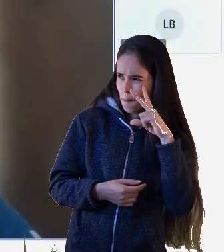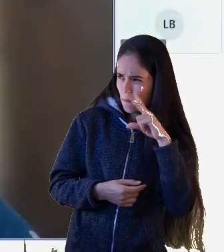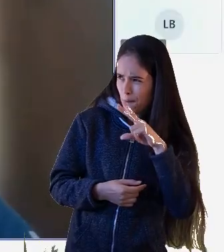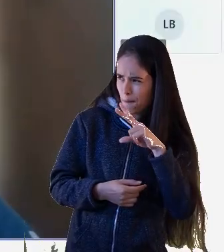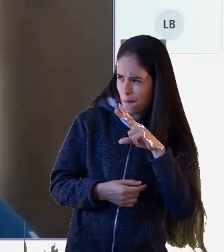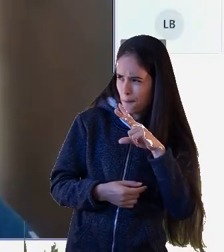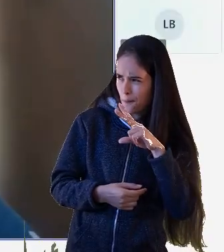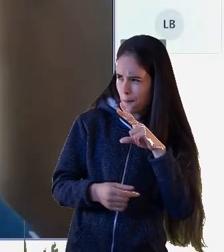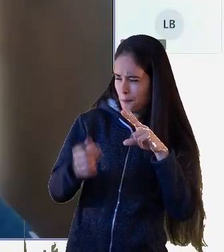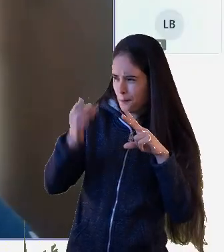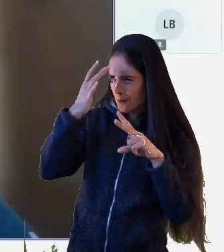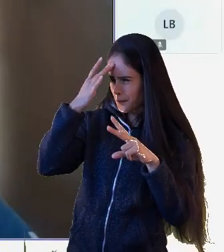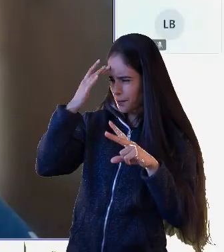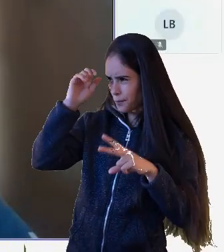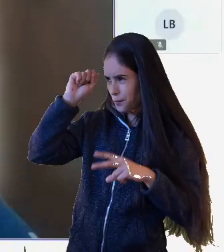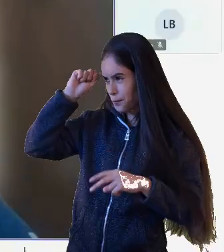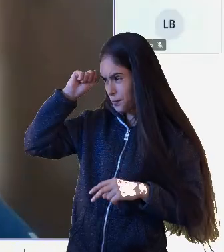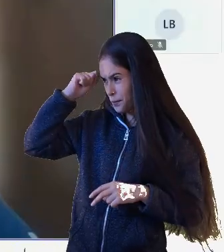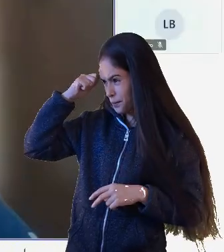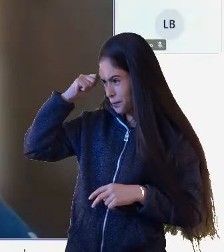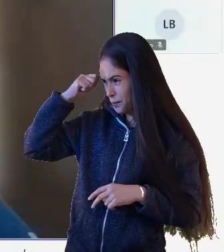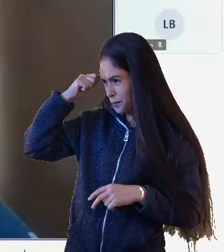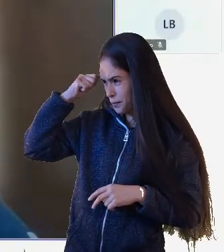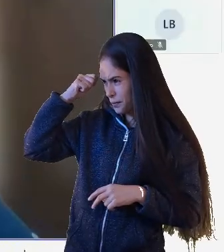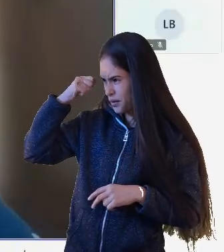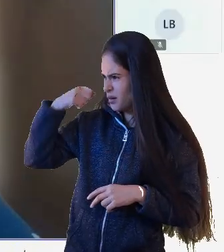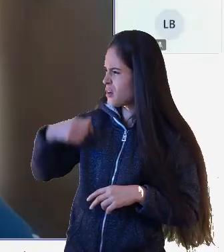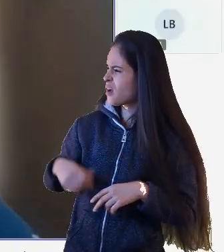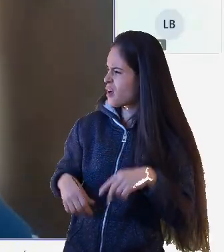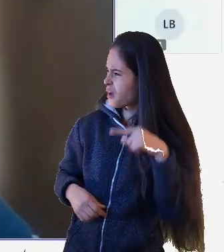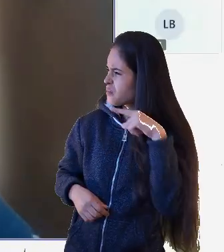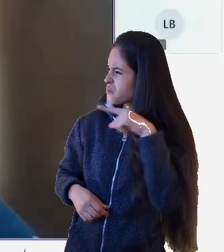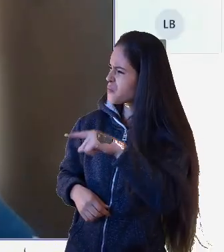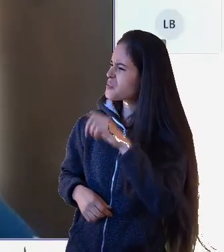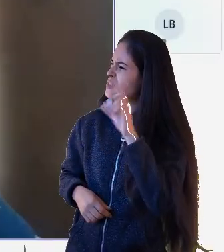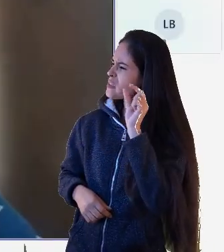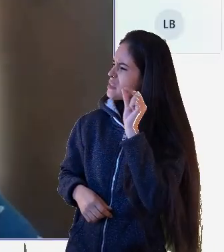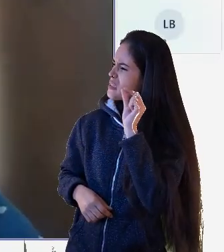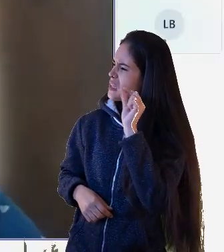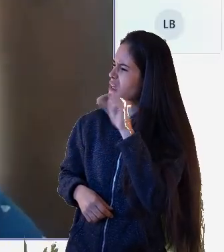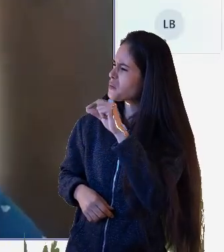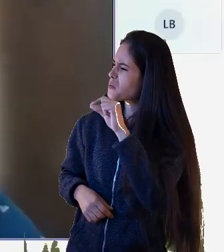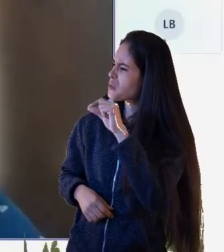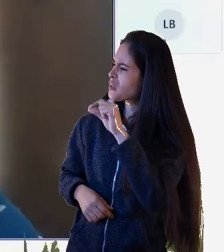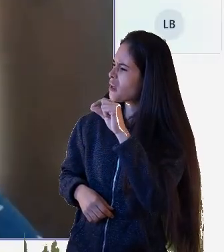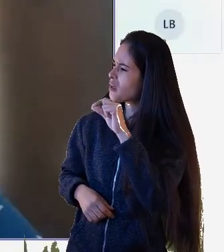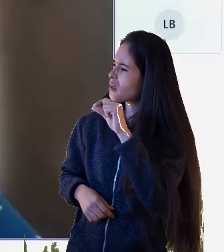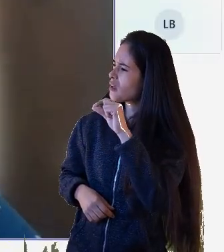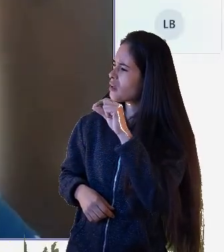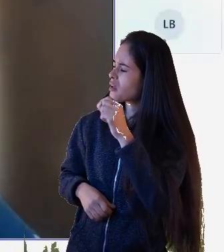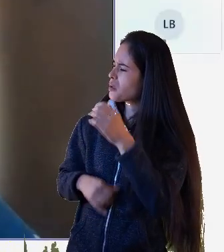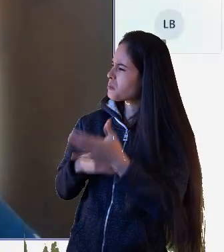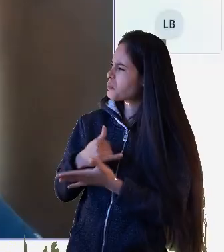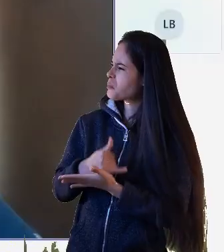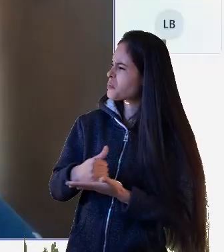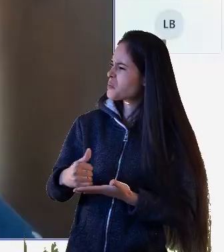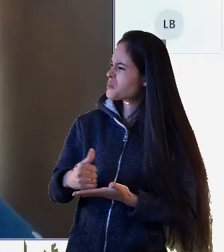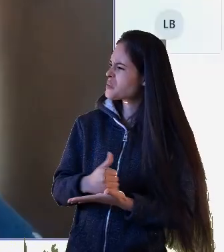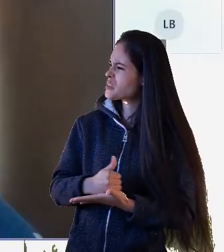que é negro, para conseguir esse privilégio da cota, né? Acha que é o privilégio, né, da cota, e não é, né? Então é muito difícil